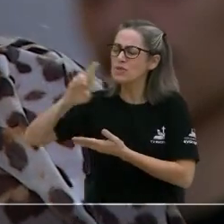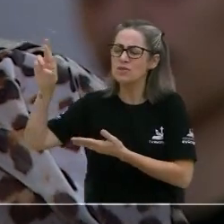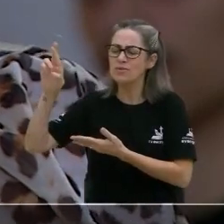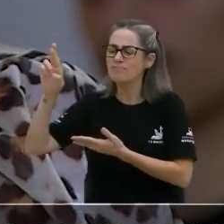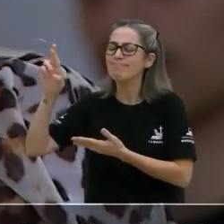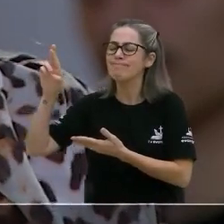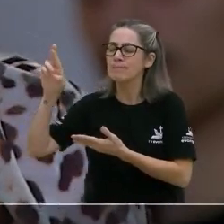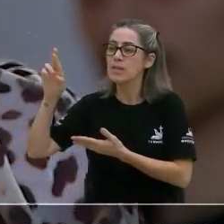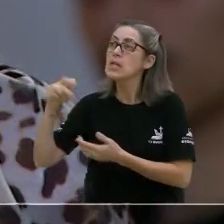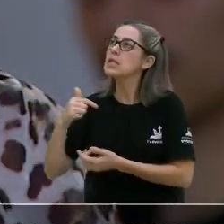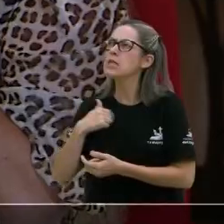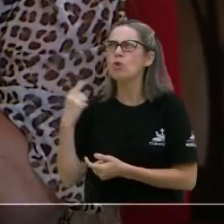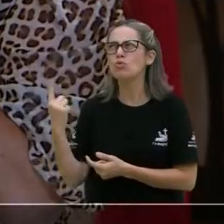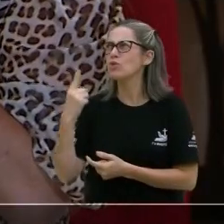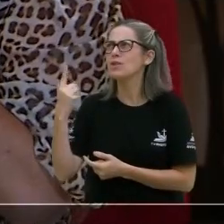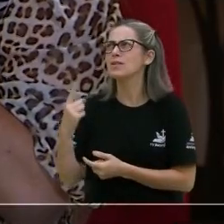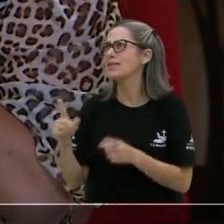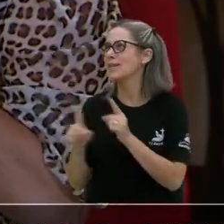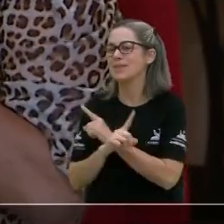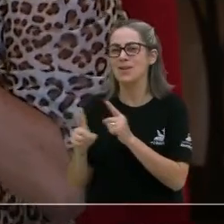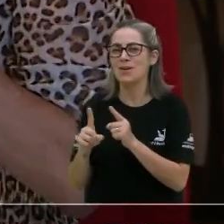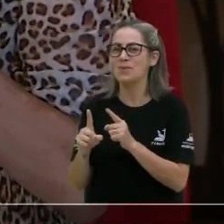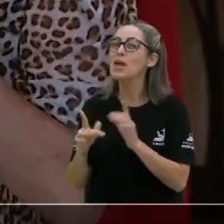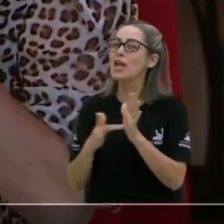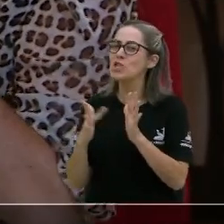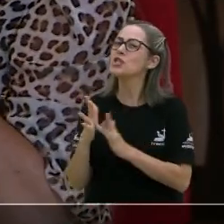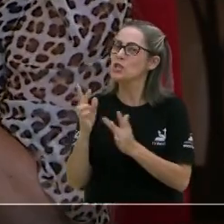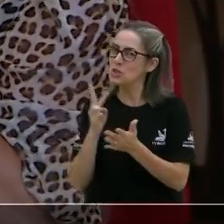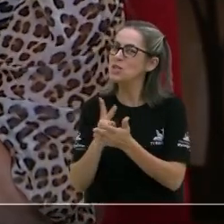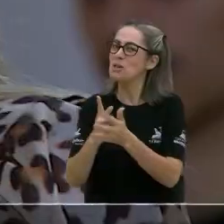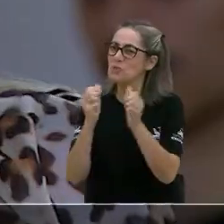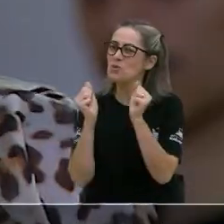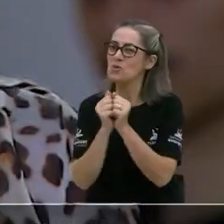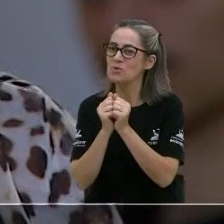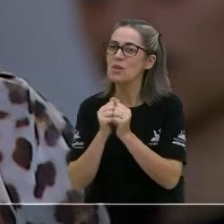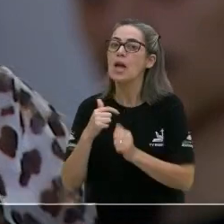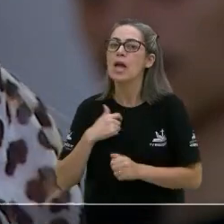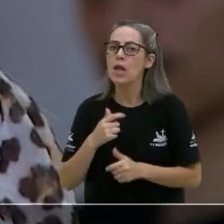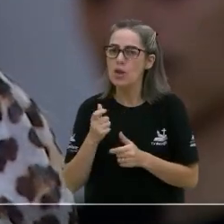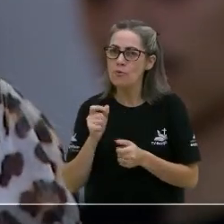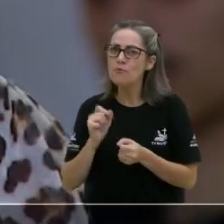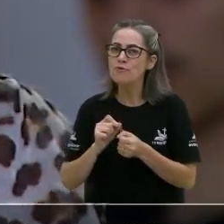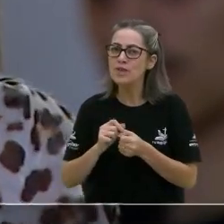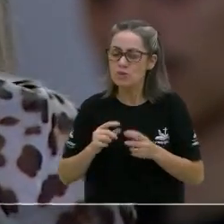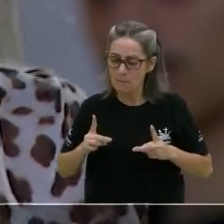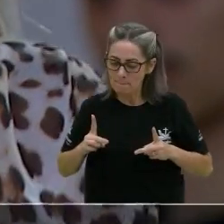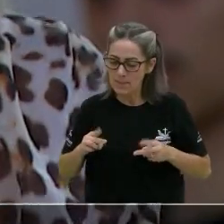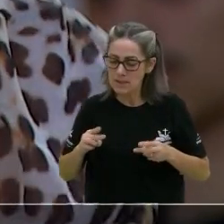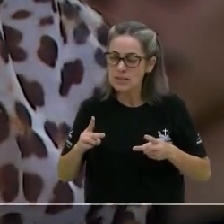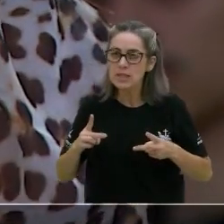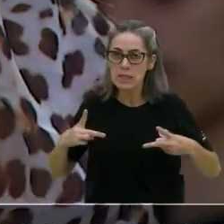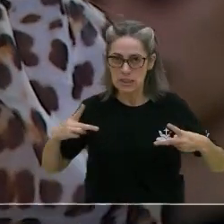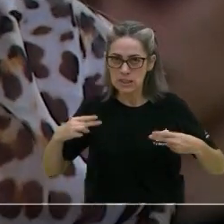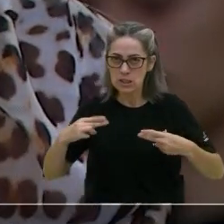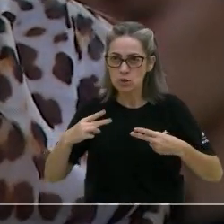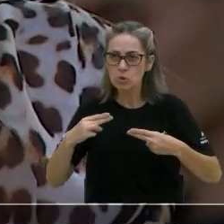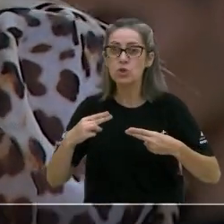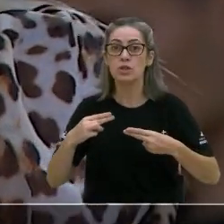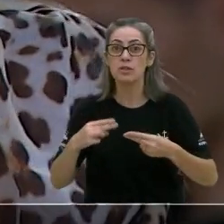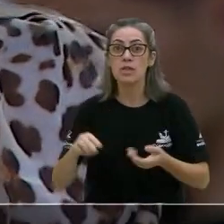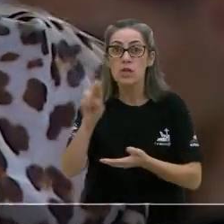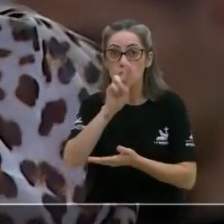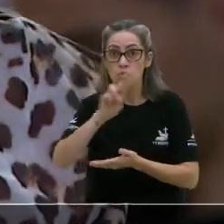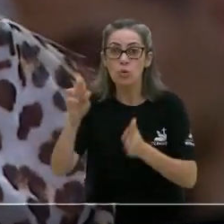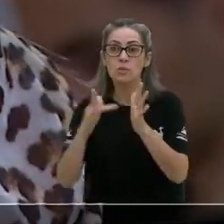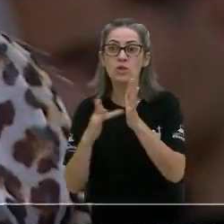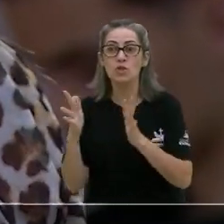deixasse caminhar sozinha, e Ele não me deixou. Eu fui para a cirurgia, eu fiz, e em nome de